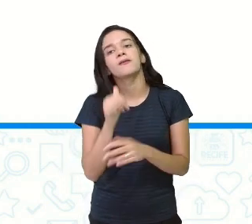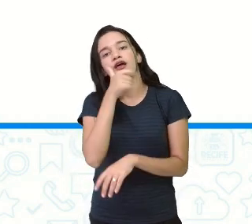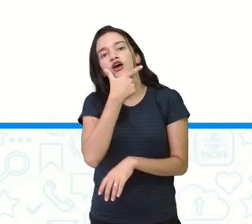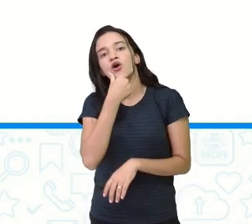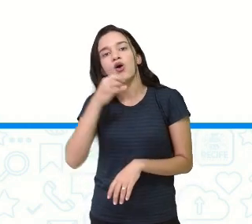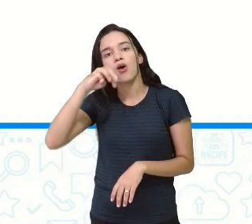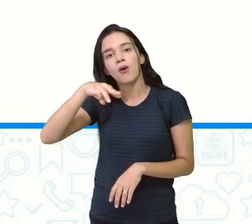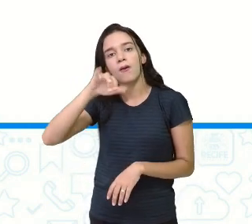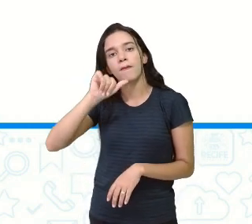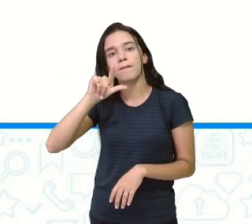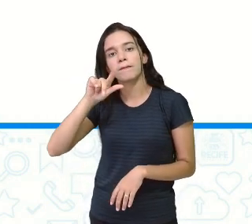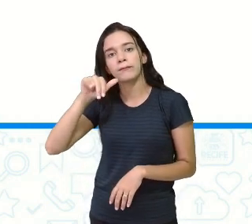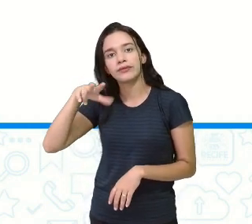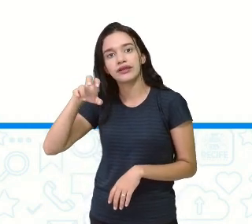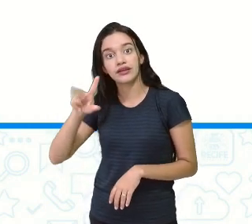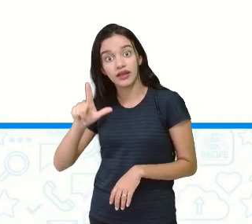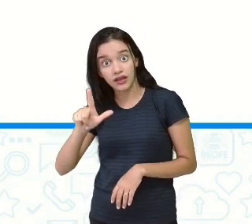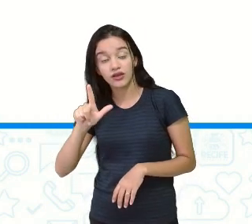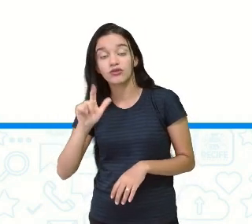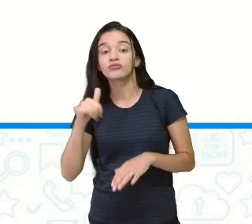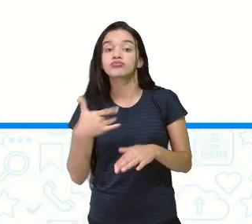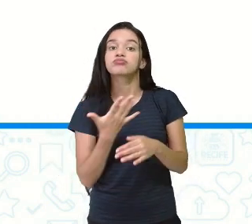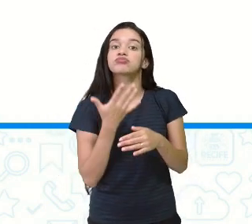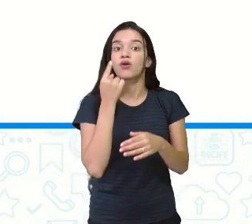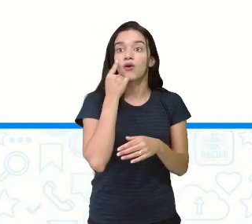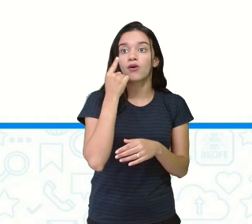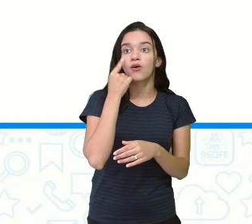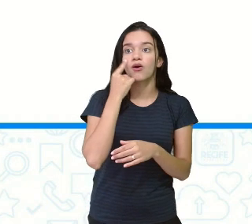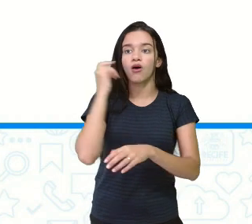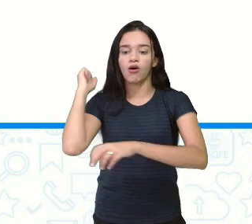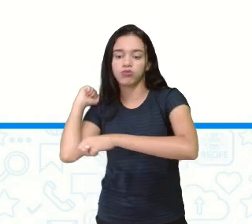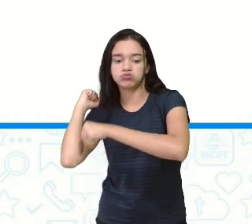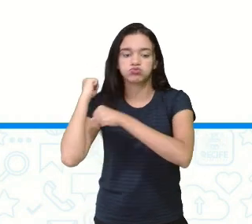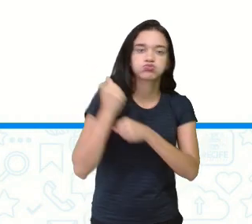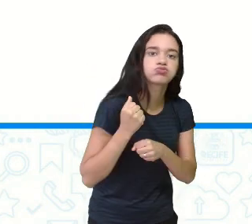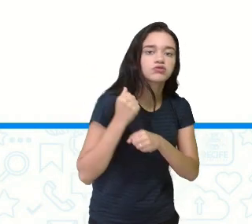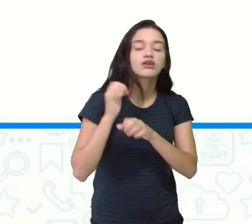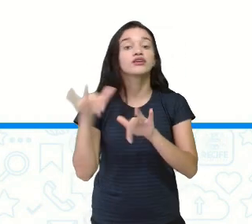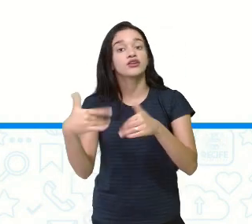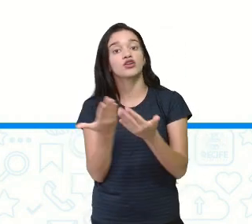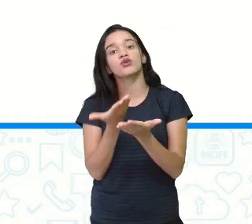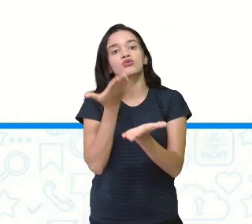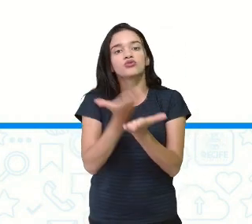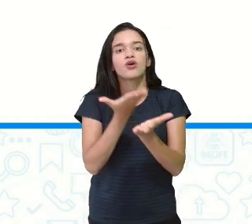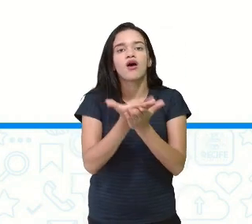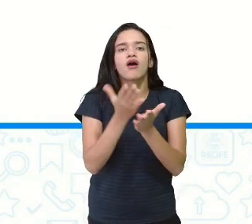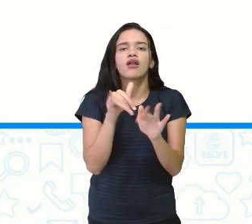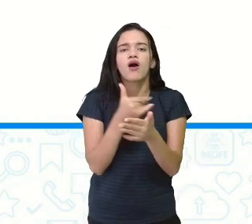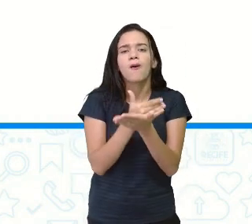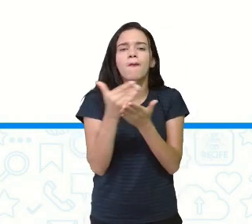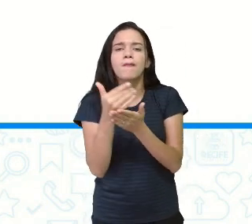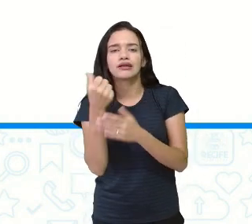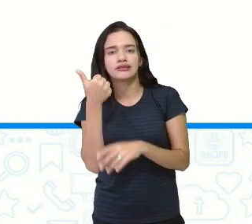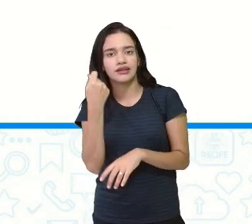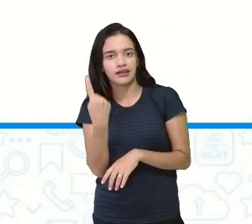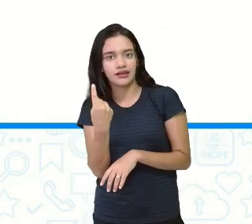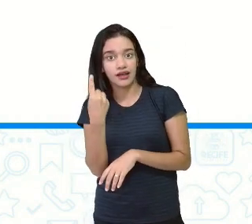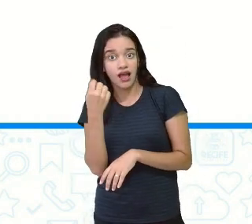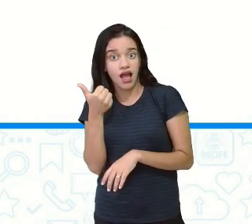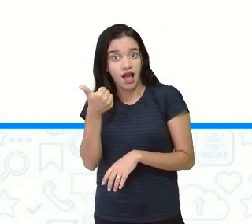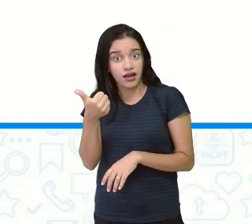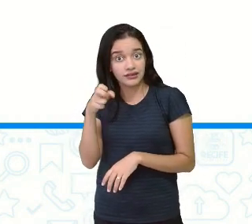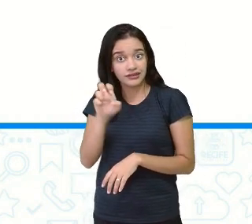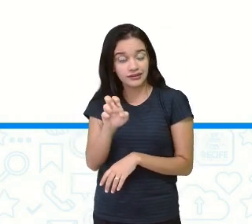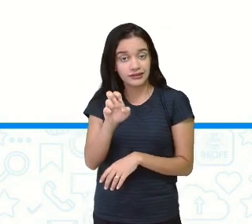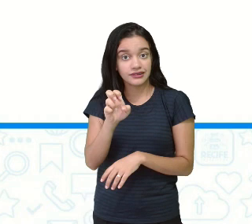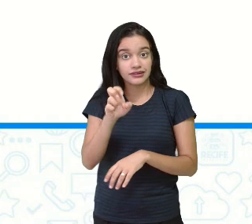Miguel faz aula de judô durante a semana. Sua aula começa às 15 horas e termina às